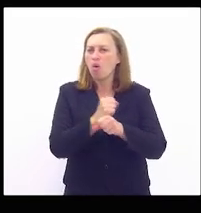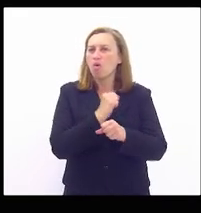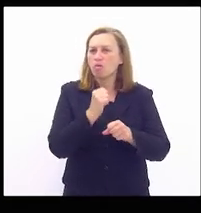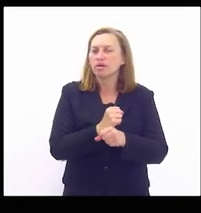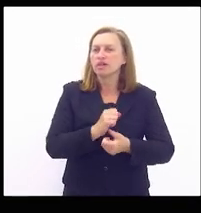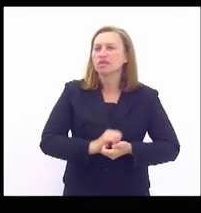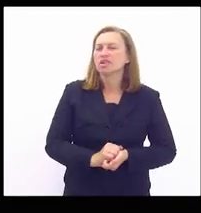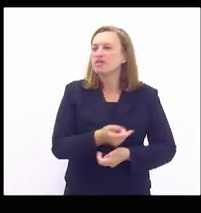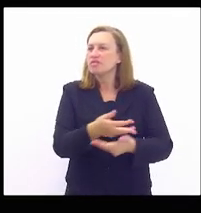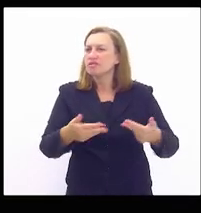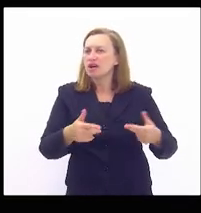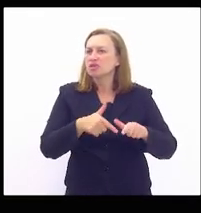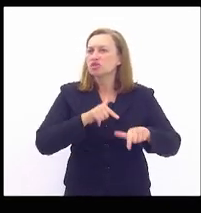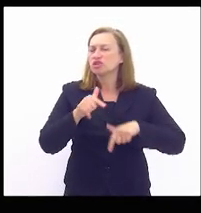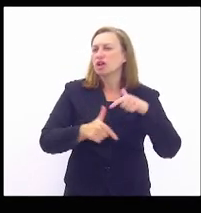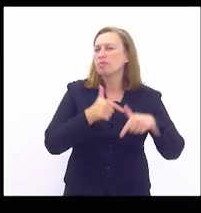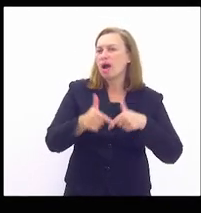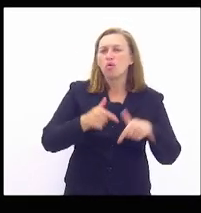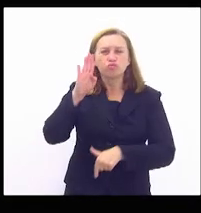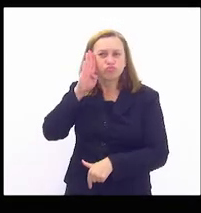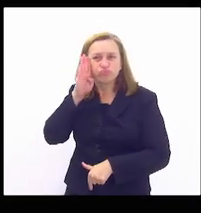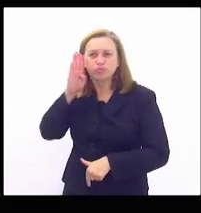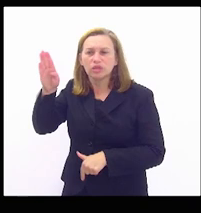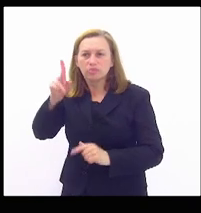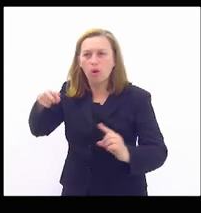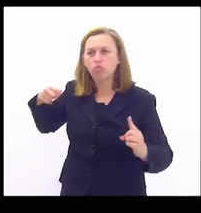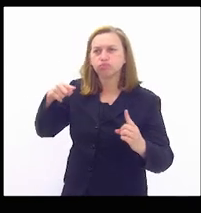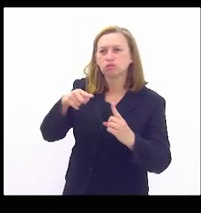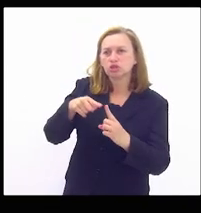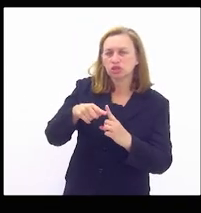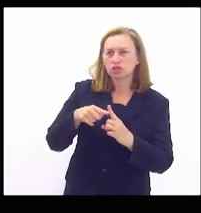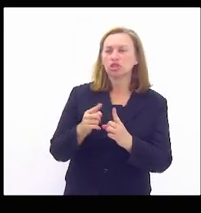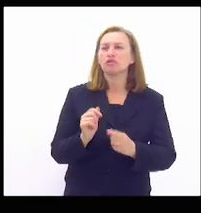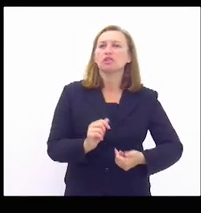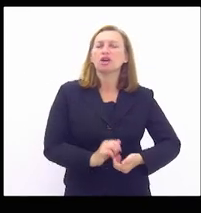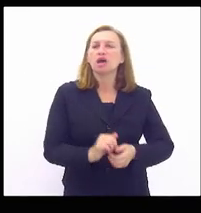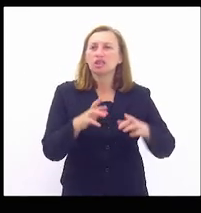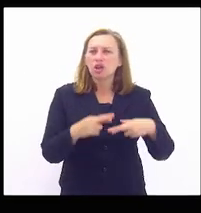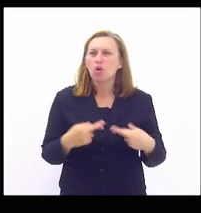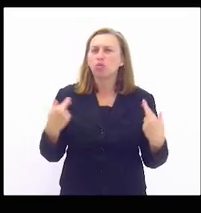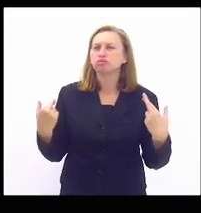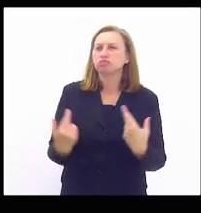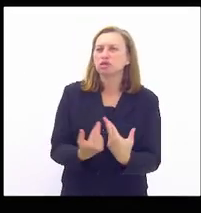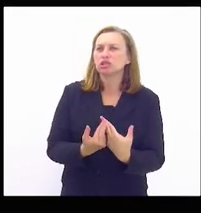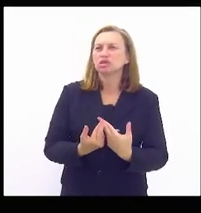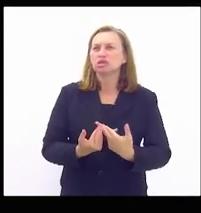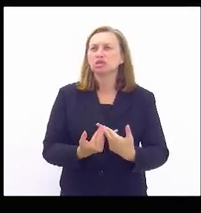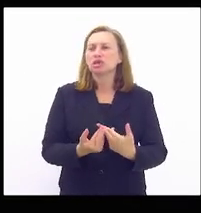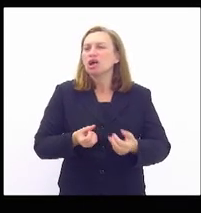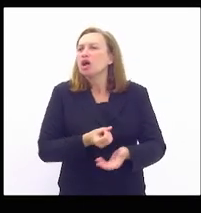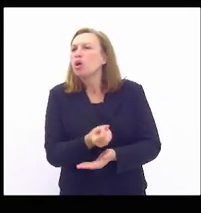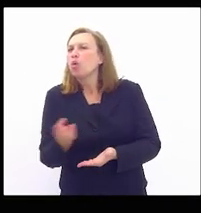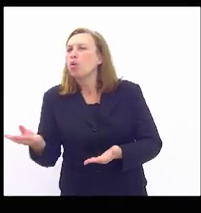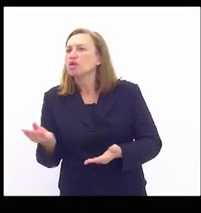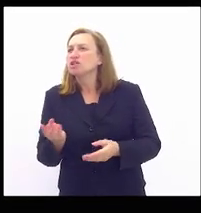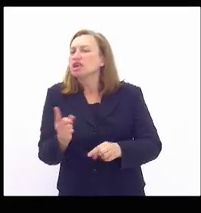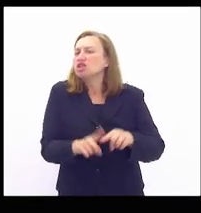empregos. O principal objetivo disso é diminuir a quantidade de